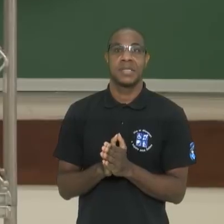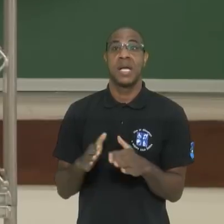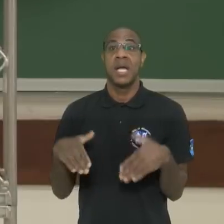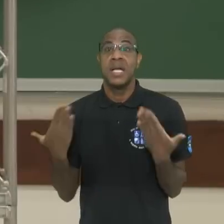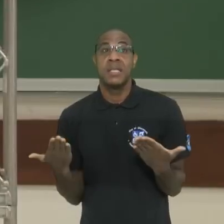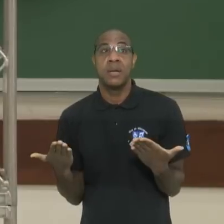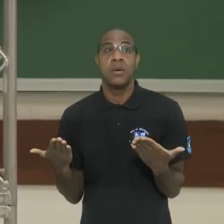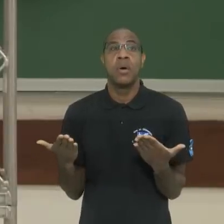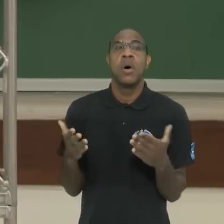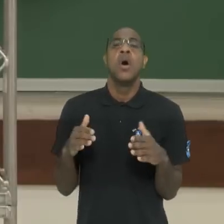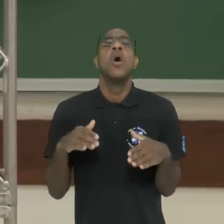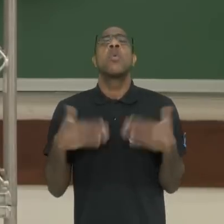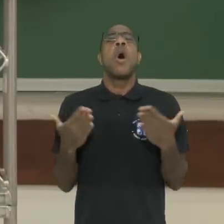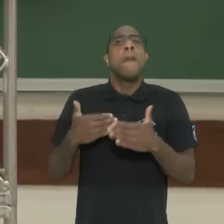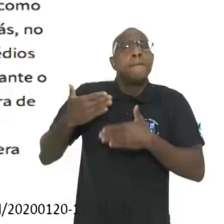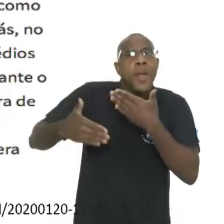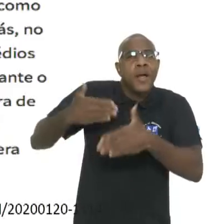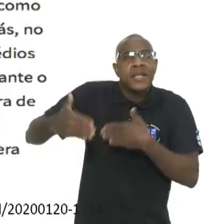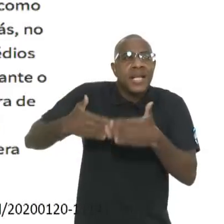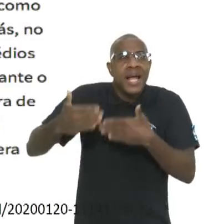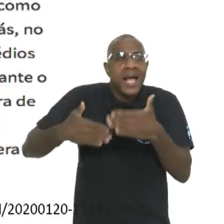Então, pessoal, qual é o